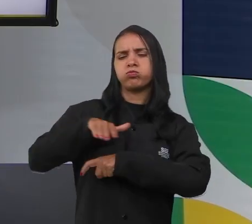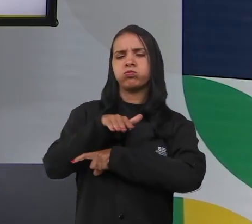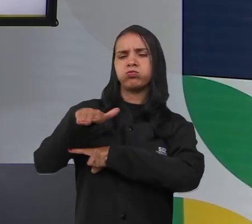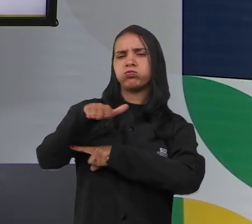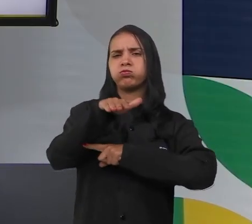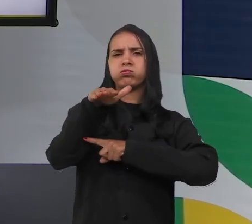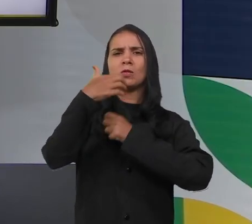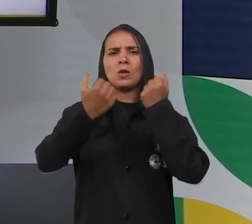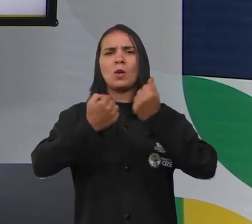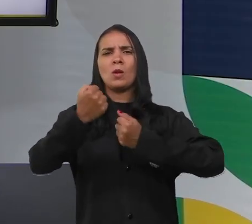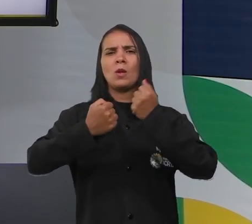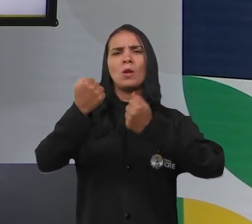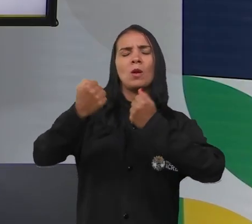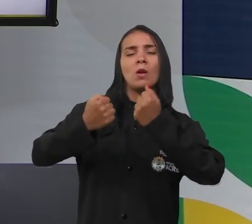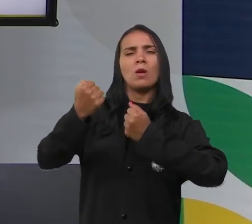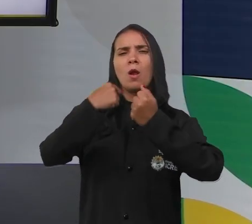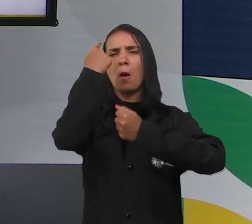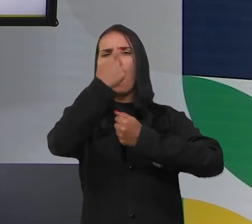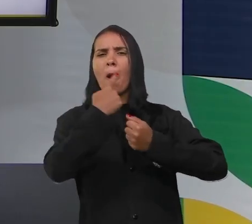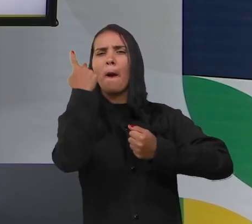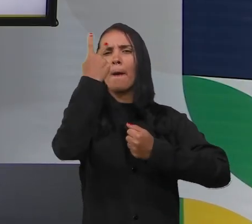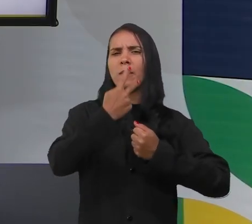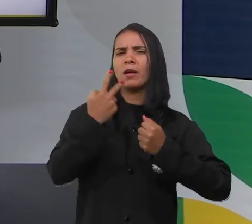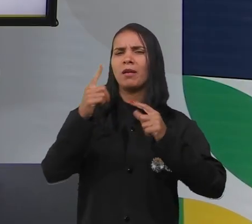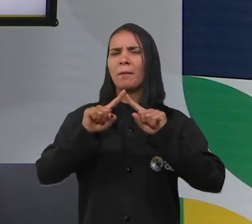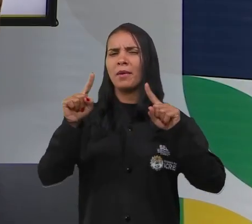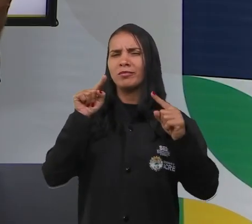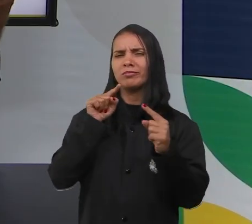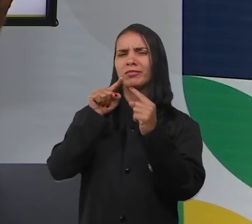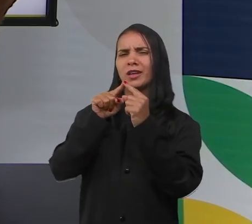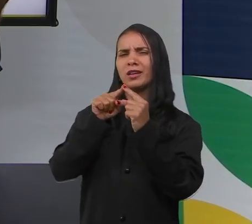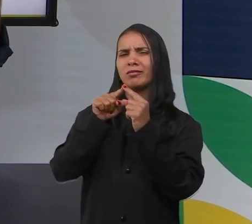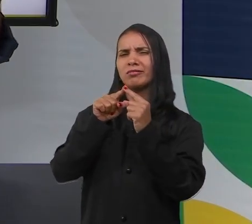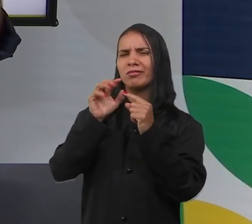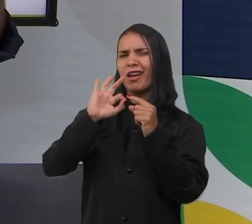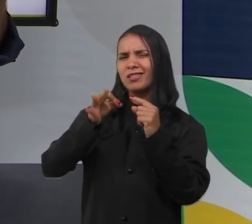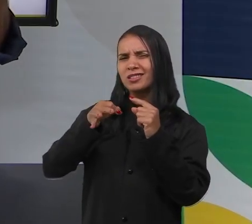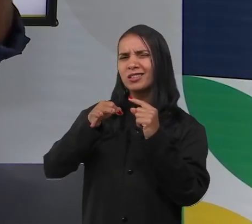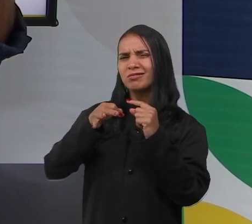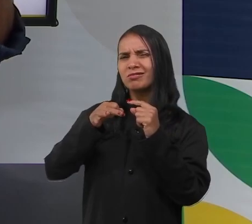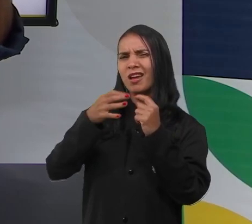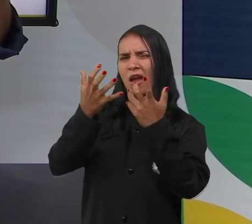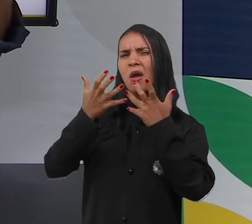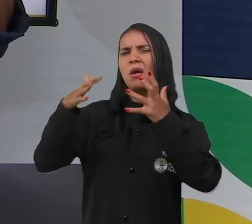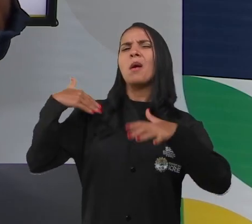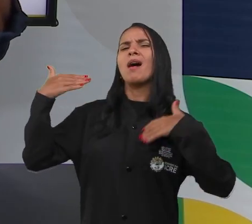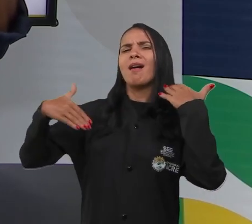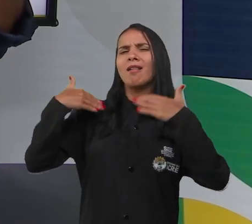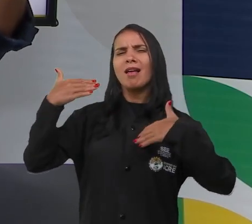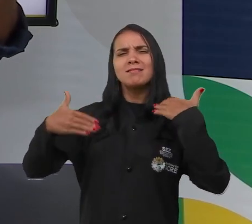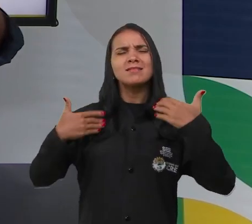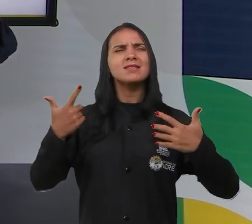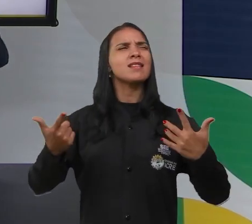faz sentido? Será que o seu objetivo está... é porque eu quero lazer, eu quero me divertir, eu quero andar, conhecer a cidade, eu